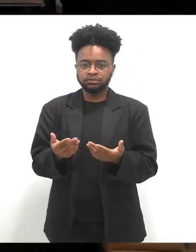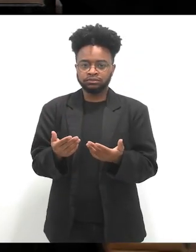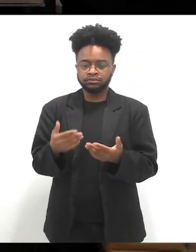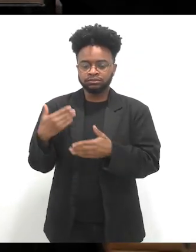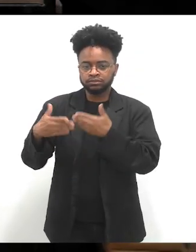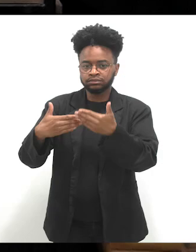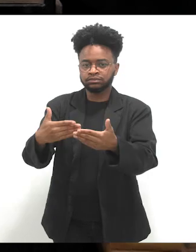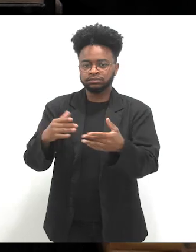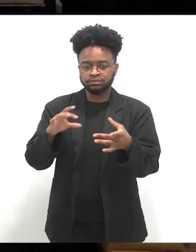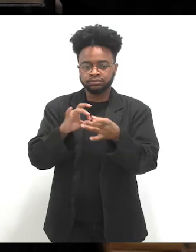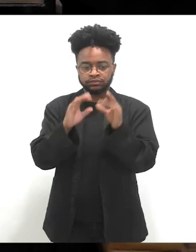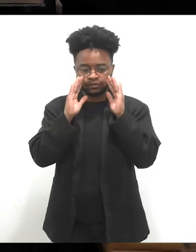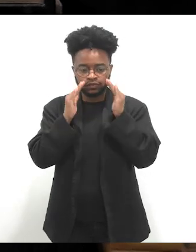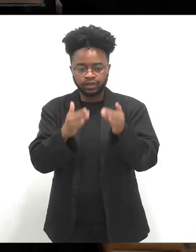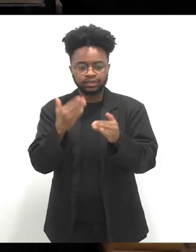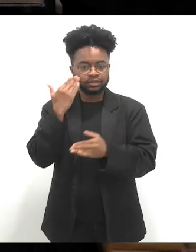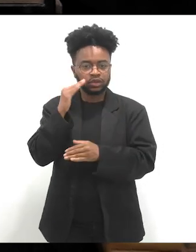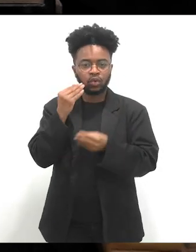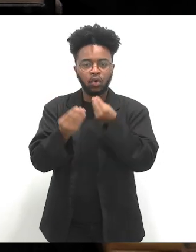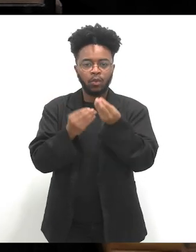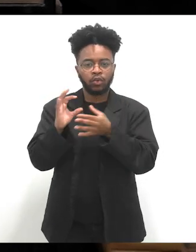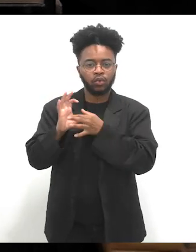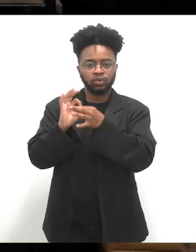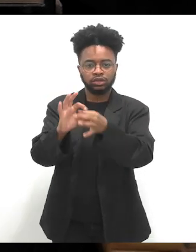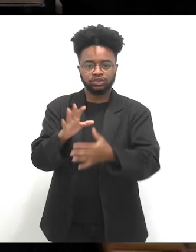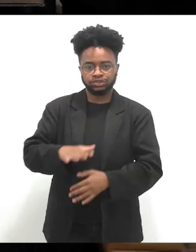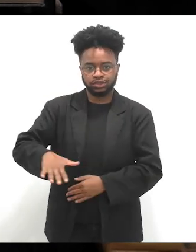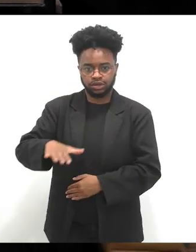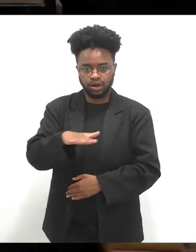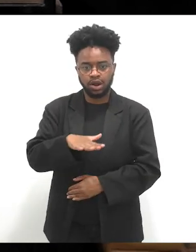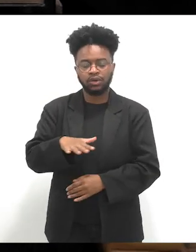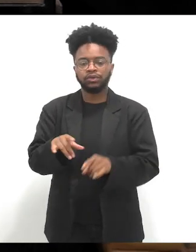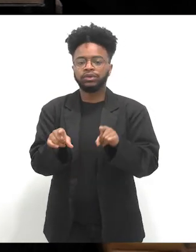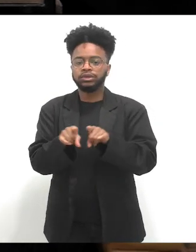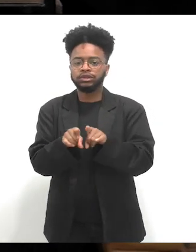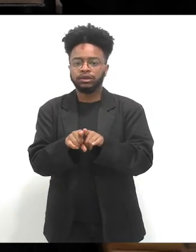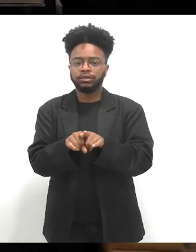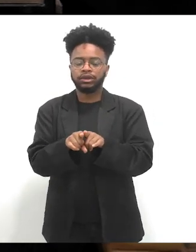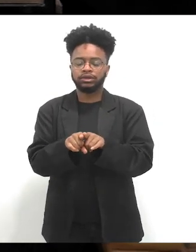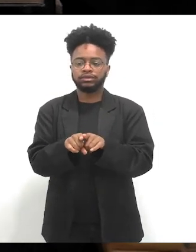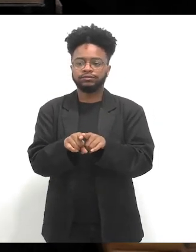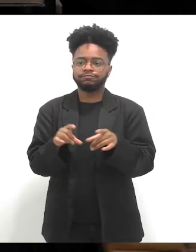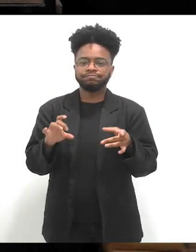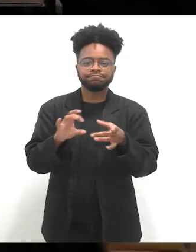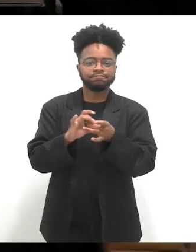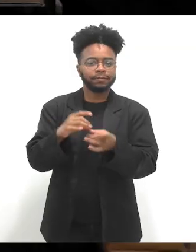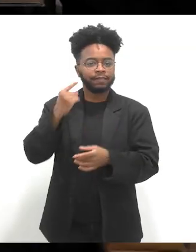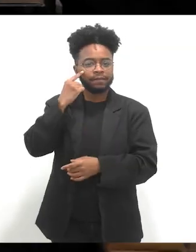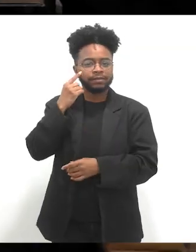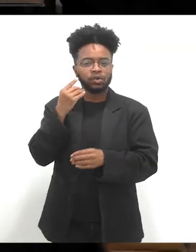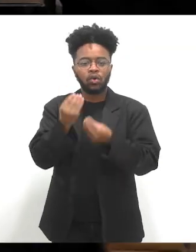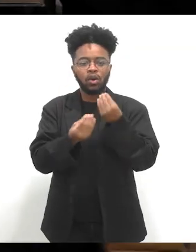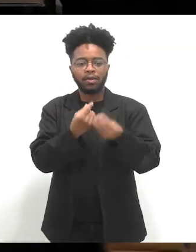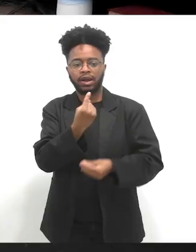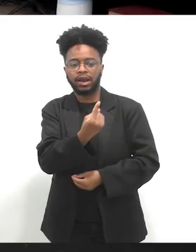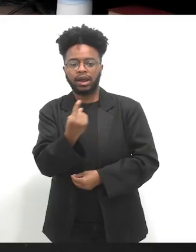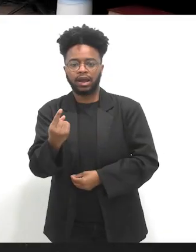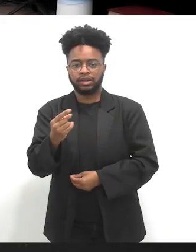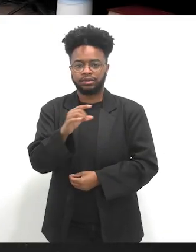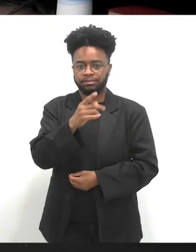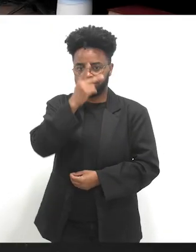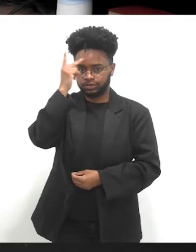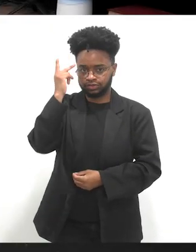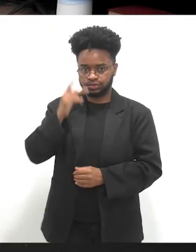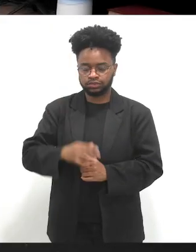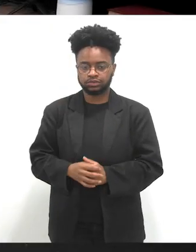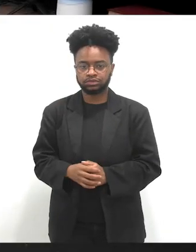está mais voltado realmente para entender como é aquele contexto geral, muito além de pensar na questão individual daquela